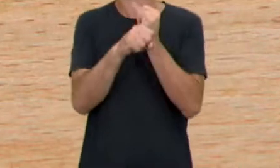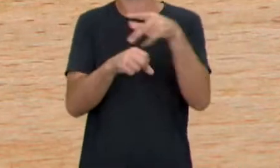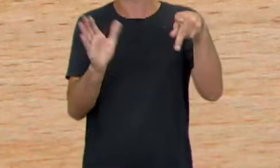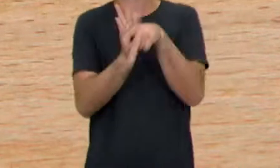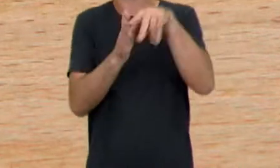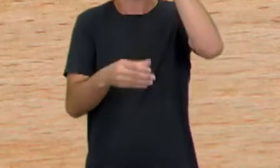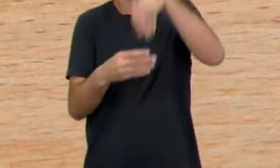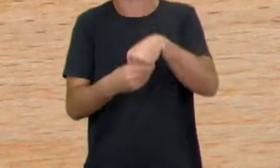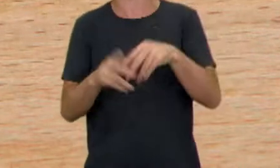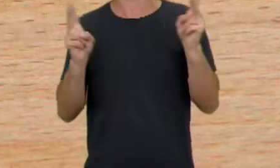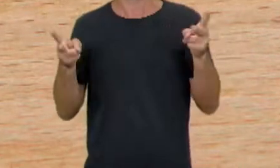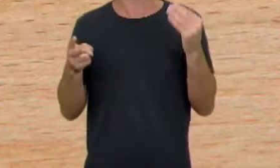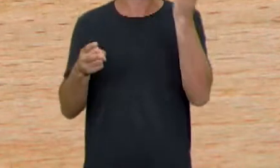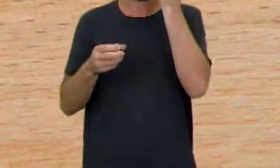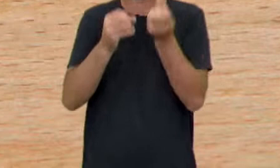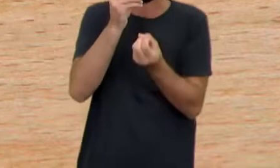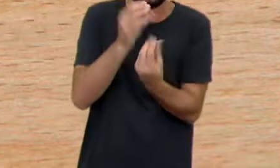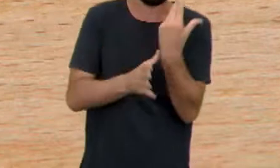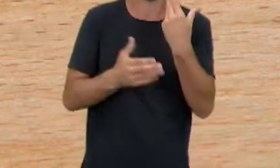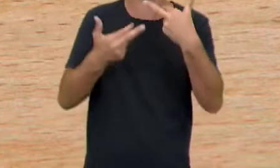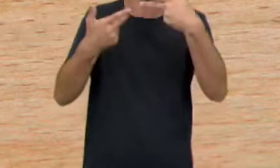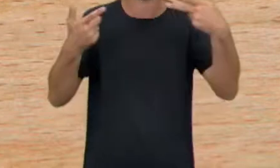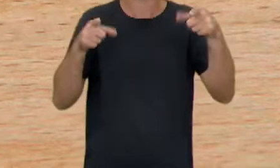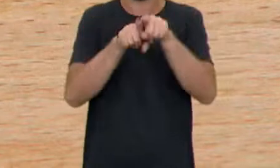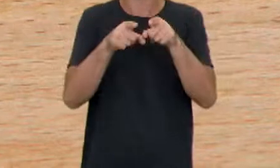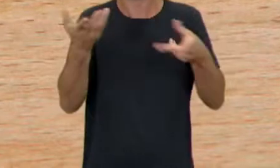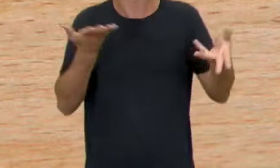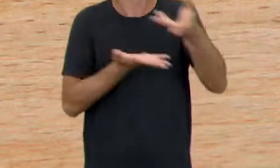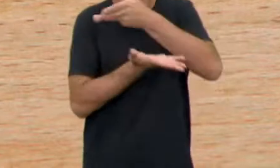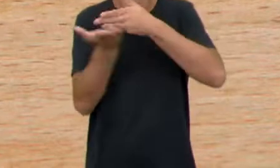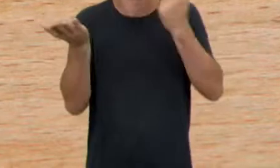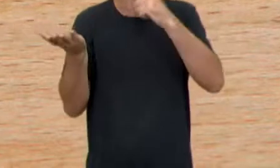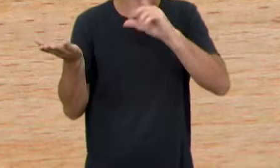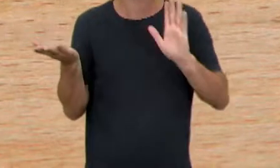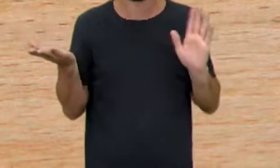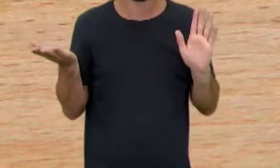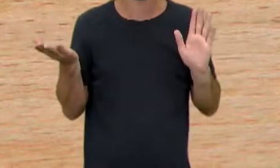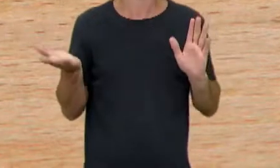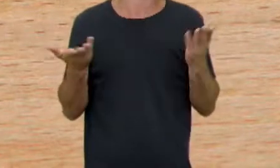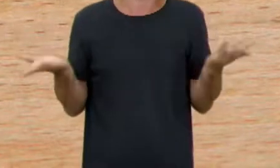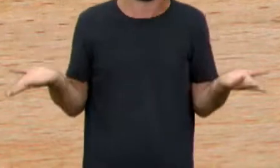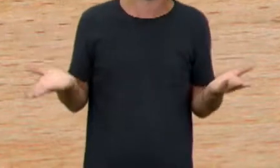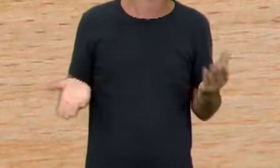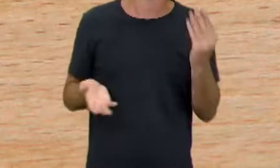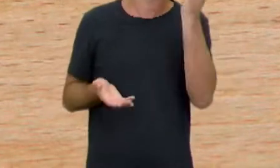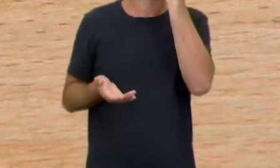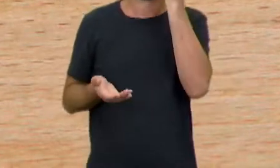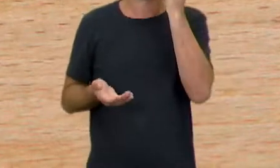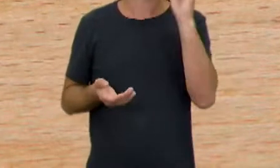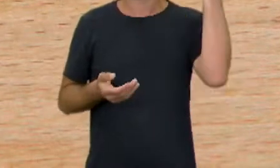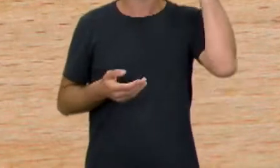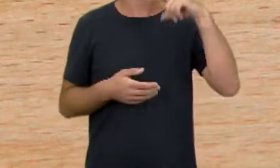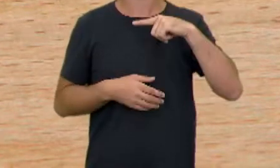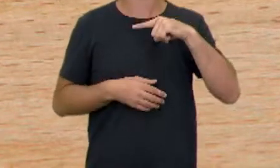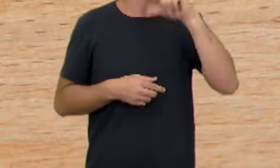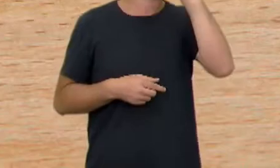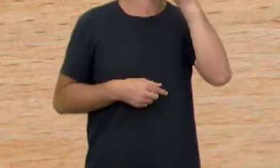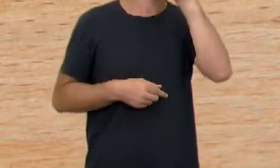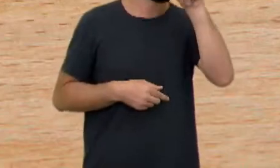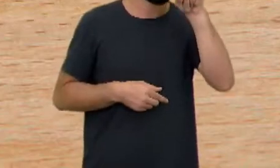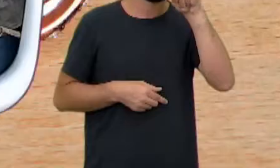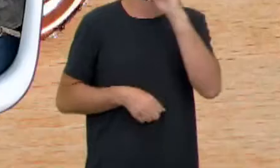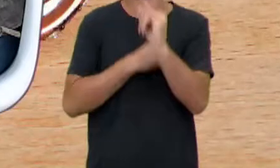conteúdo dinâmico. Então, era um momento onde você tinha o Twitter, a blogosfera